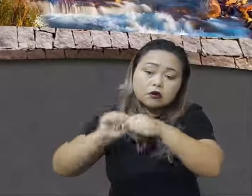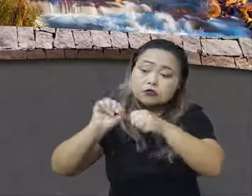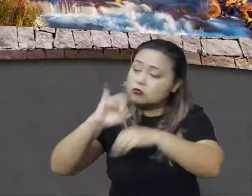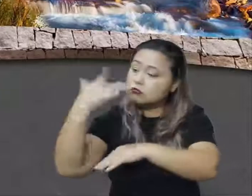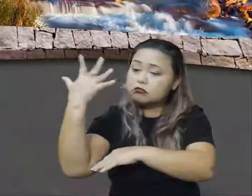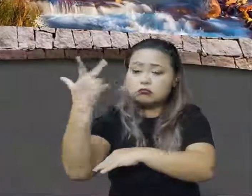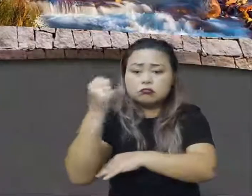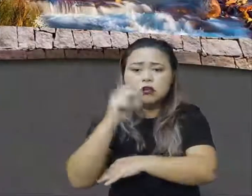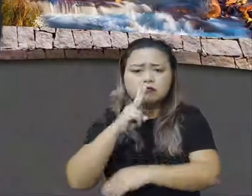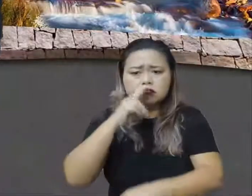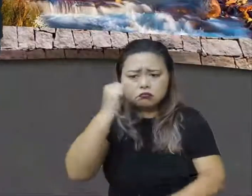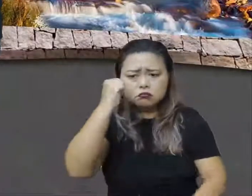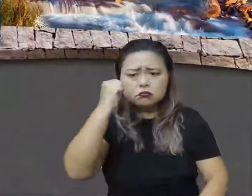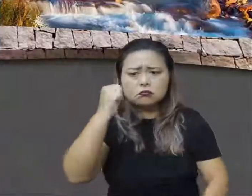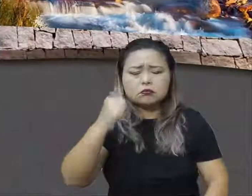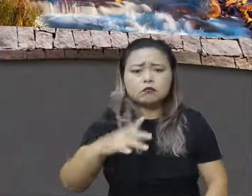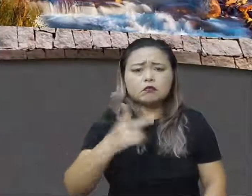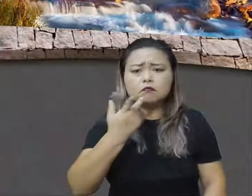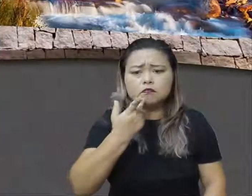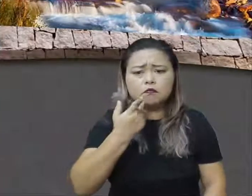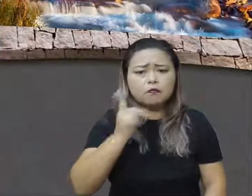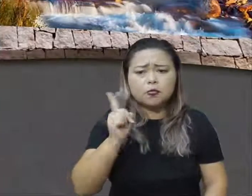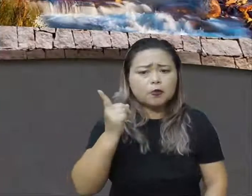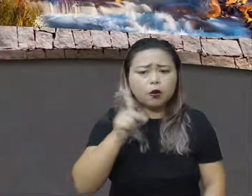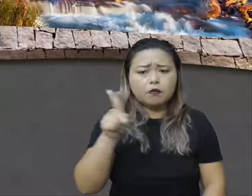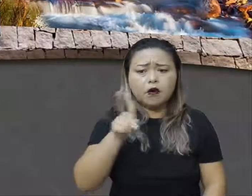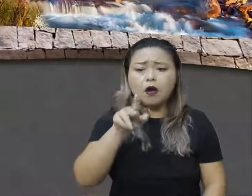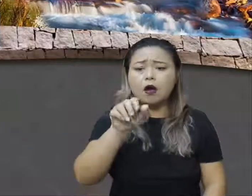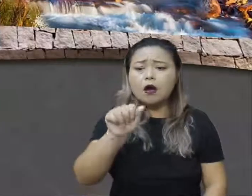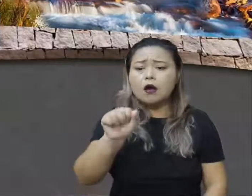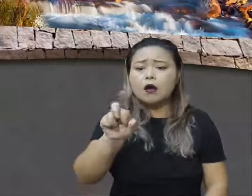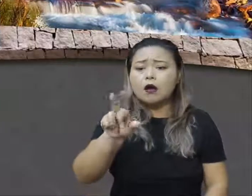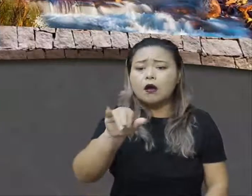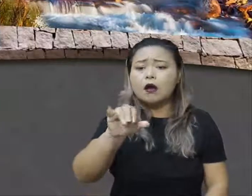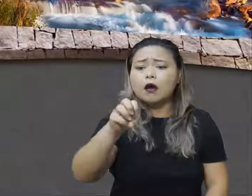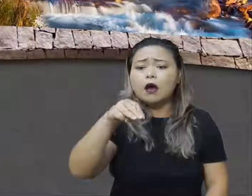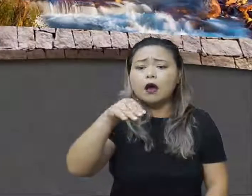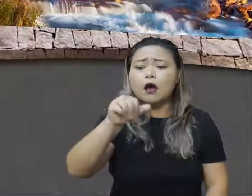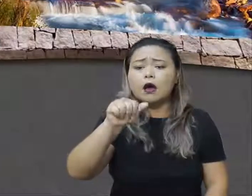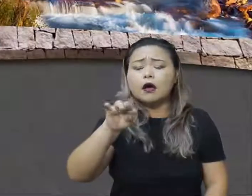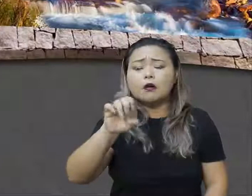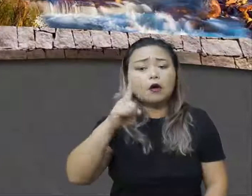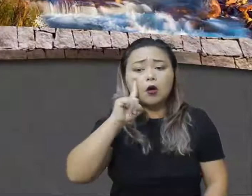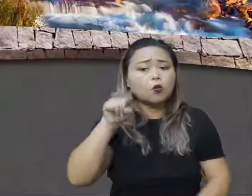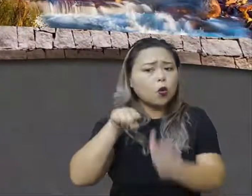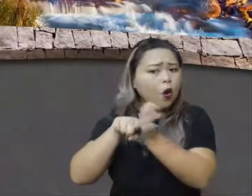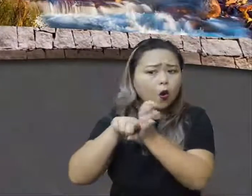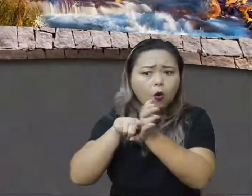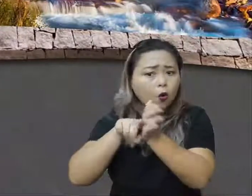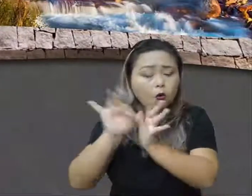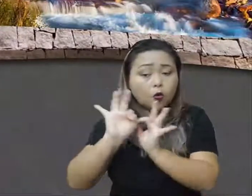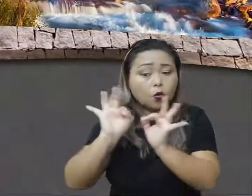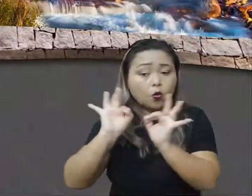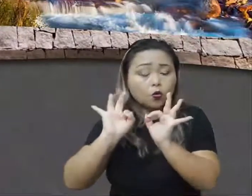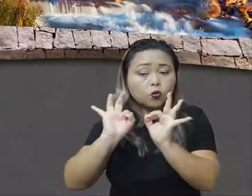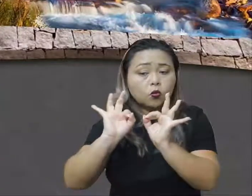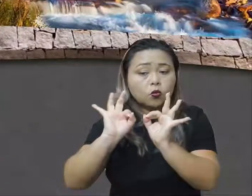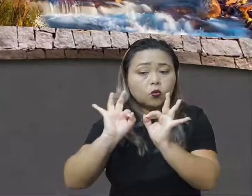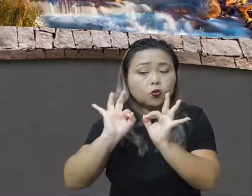forte. Quem disse isso não é o professor Arimateia. Eu não sou pesquisador. Eu